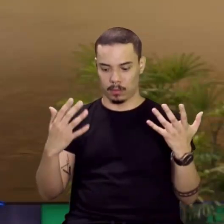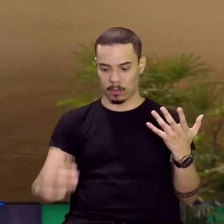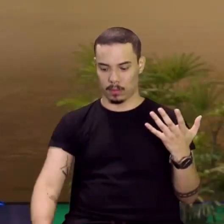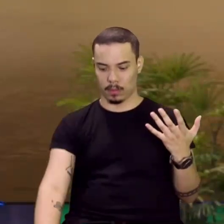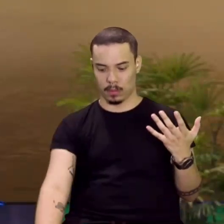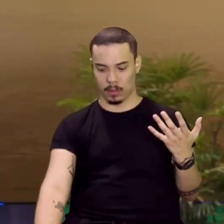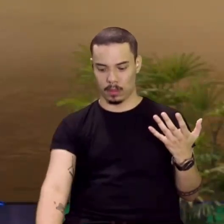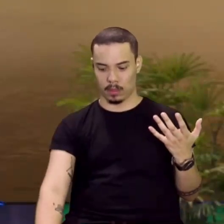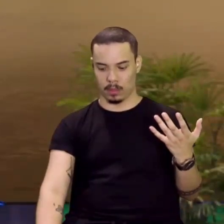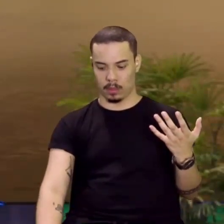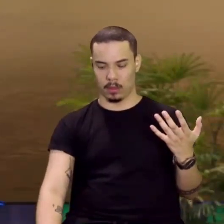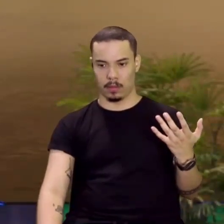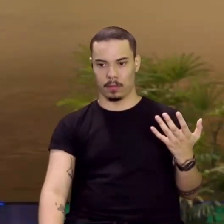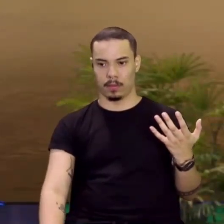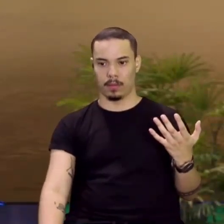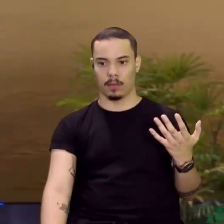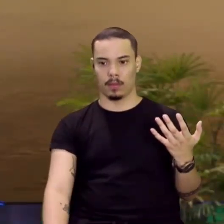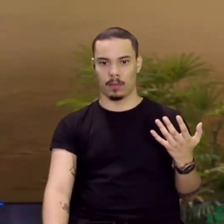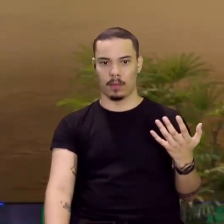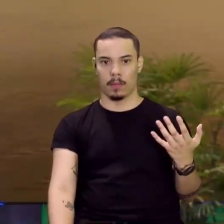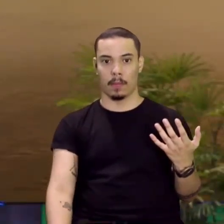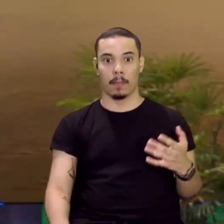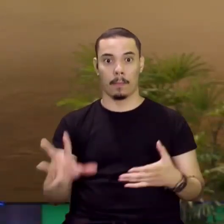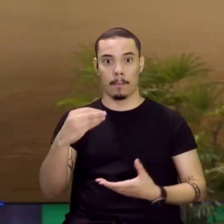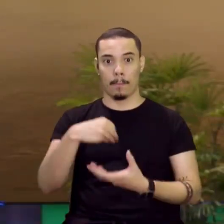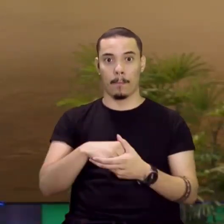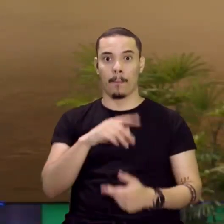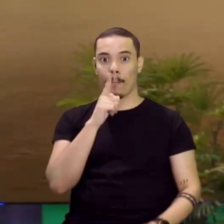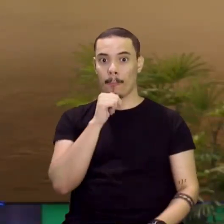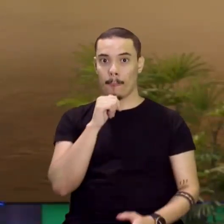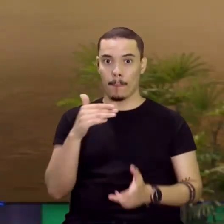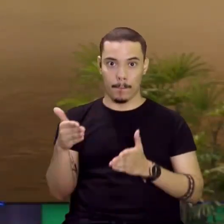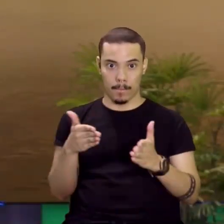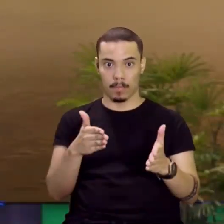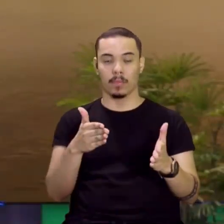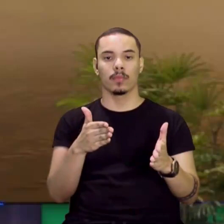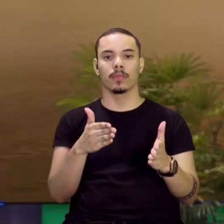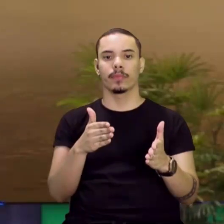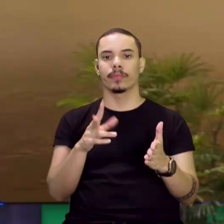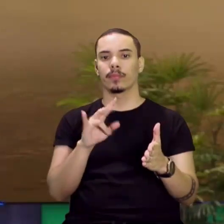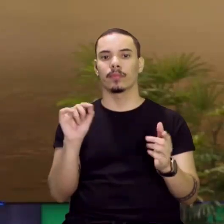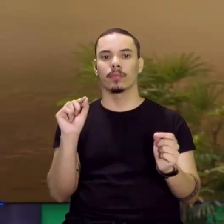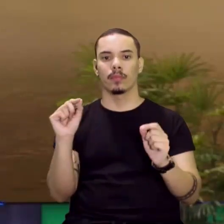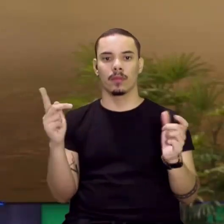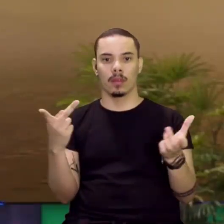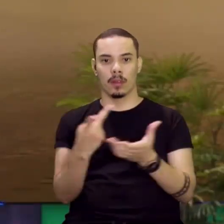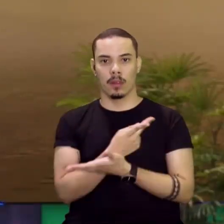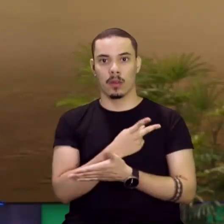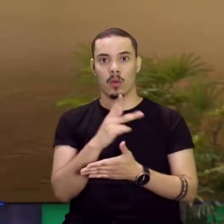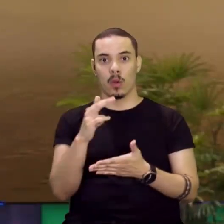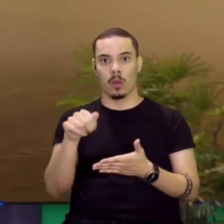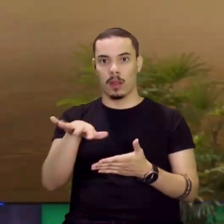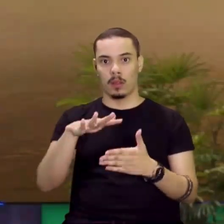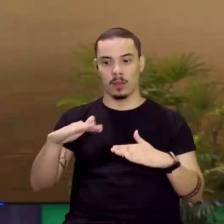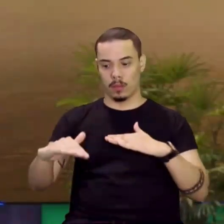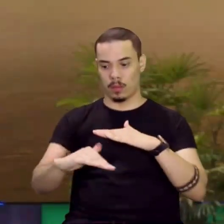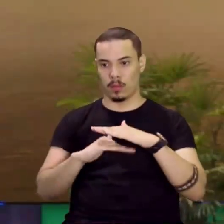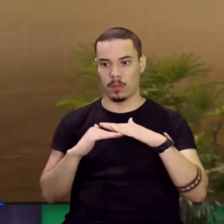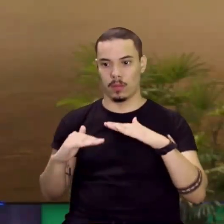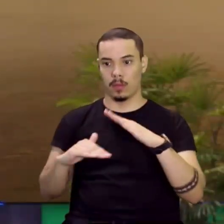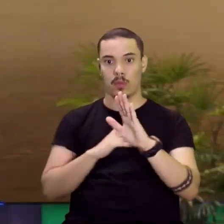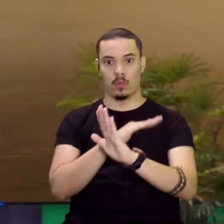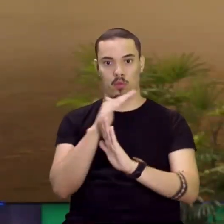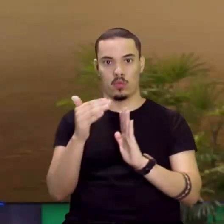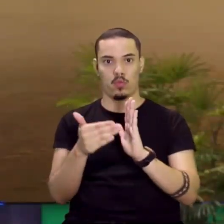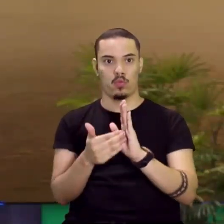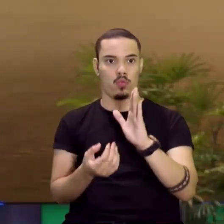parar onde? Dentro do rio. O rio vai levar esse sedimento para outra região mais baixa. Tudo isso vai dando